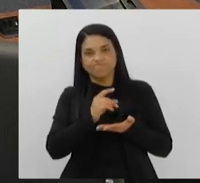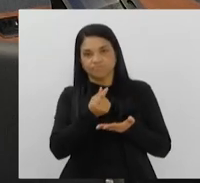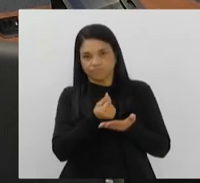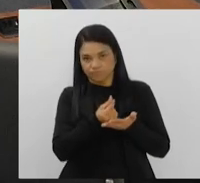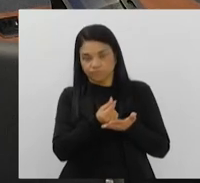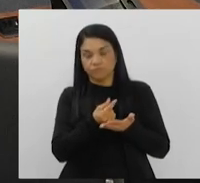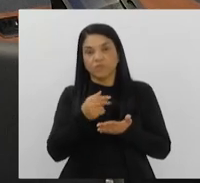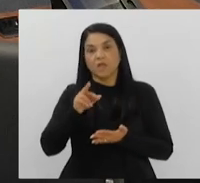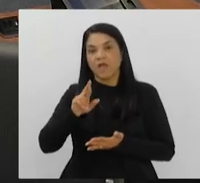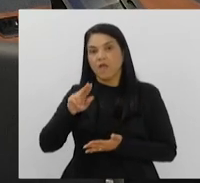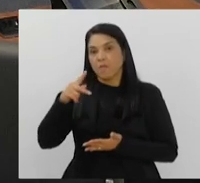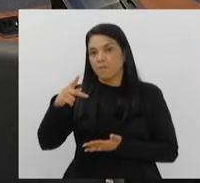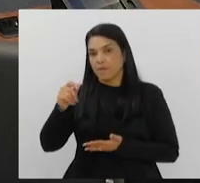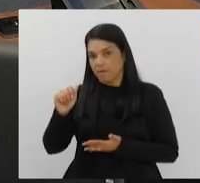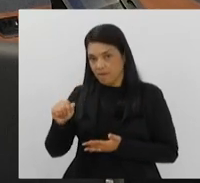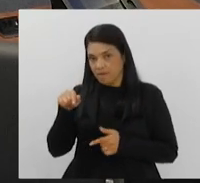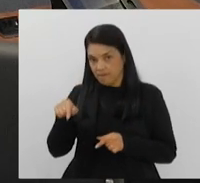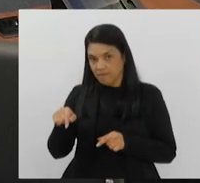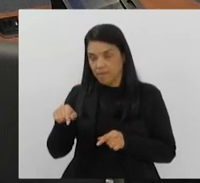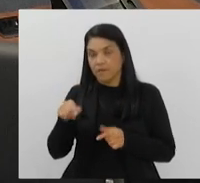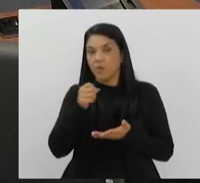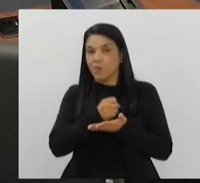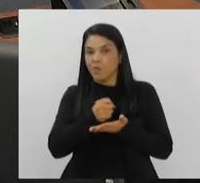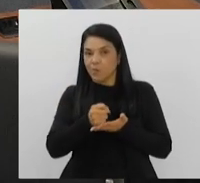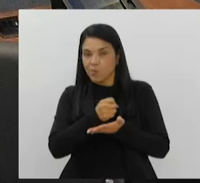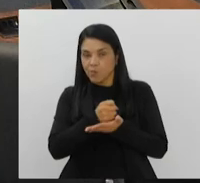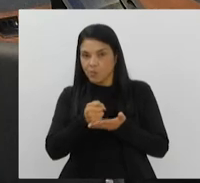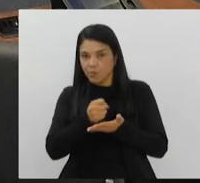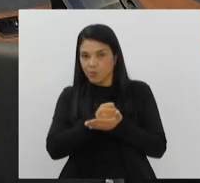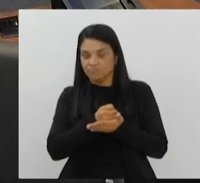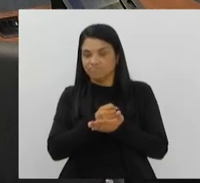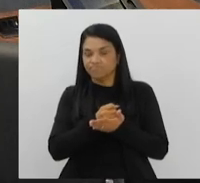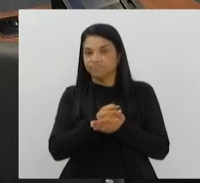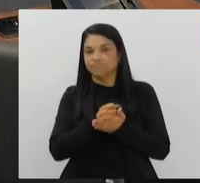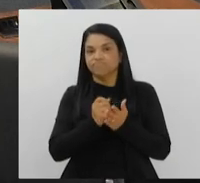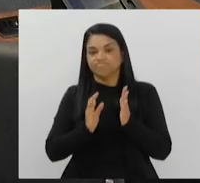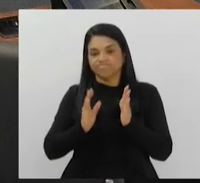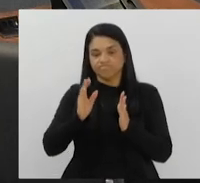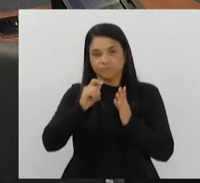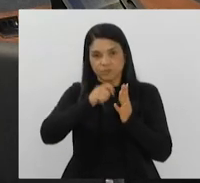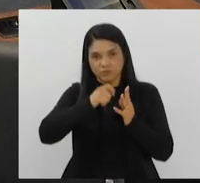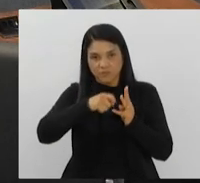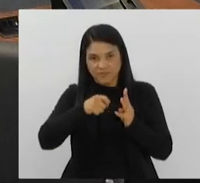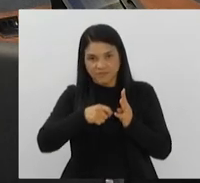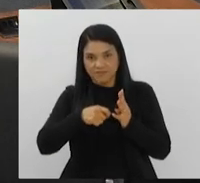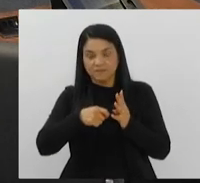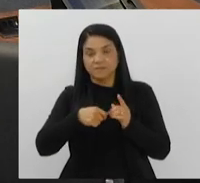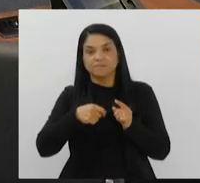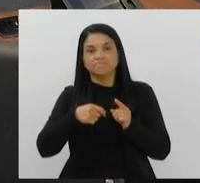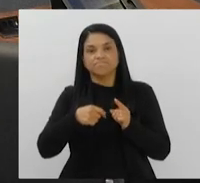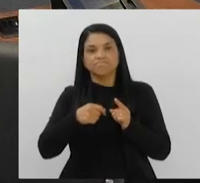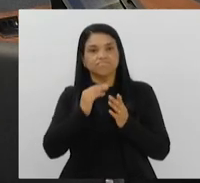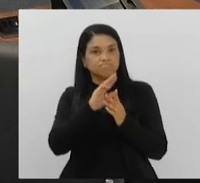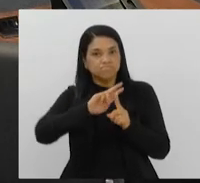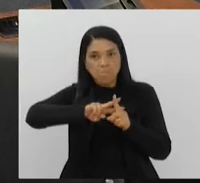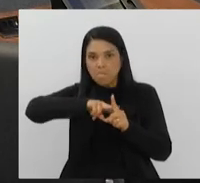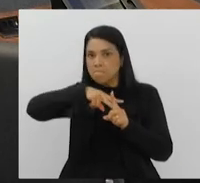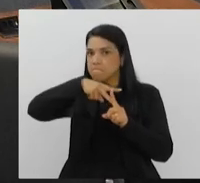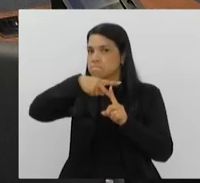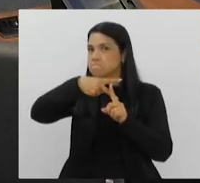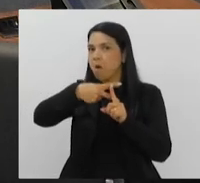pagamento autônomo, e que essas contratações nos últimos meses atingiu patamares altíssimos.